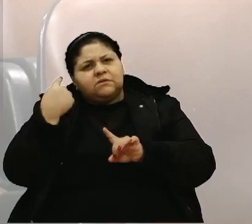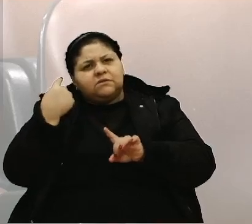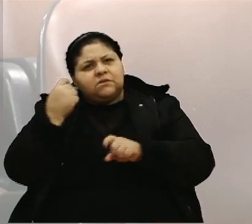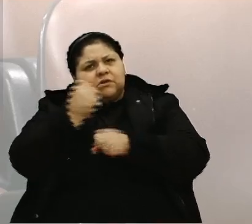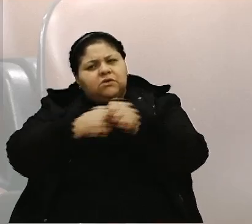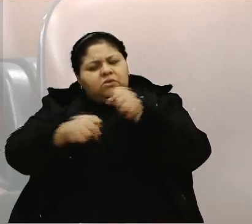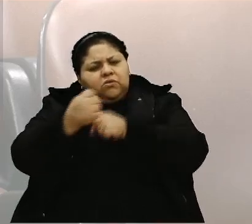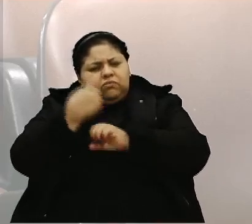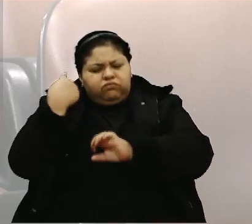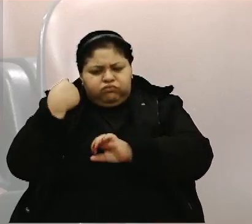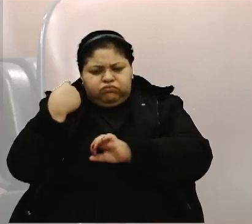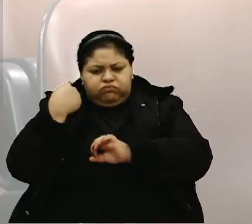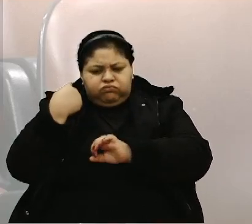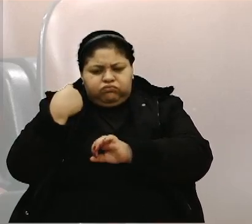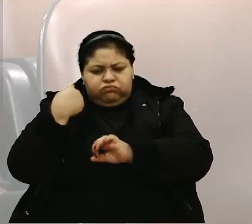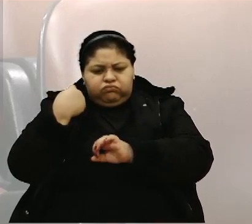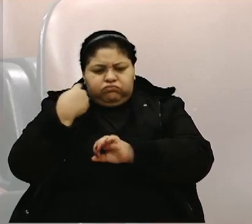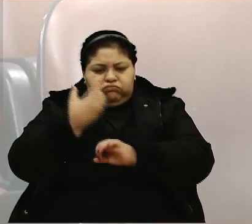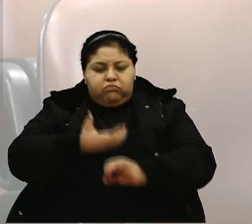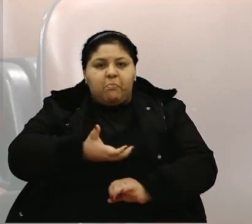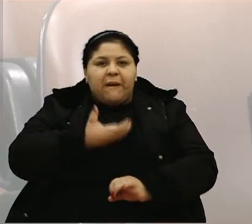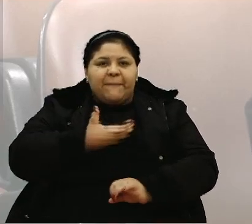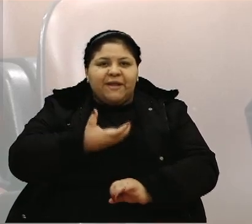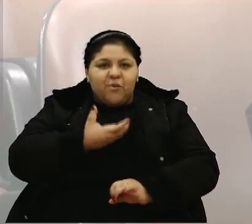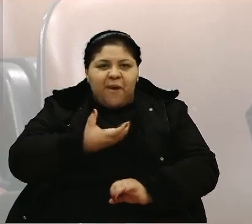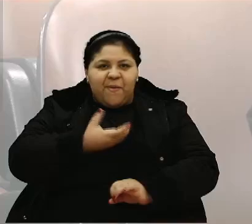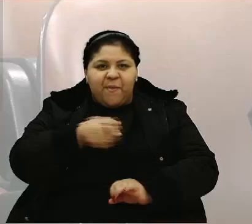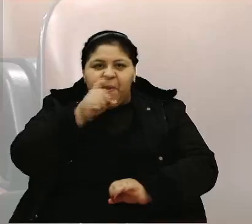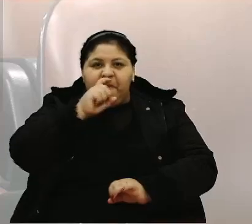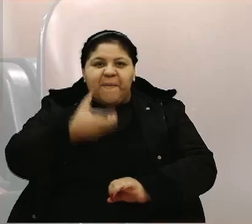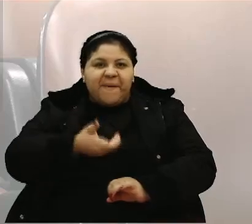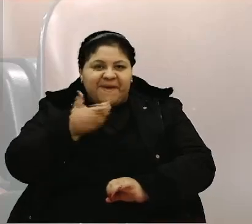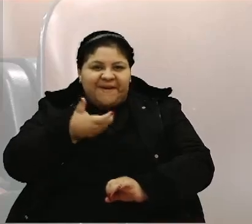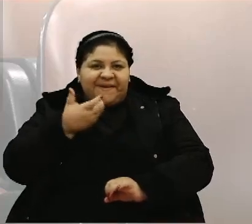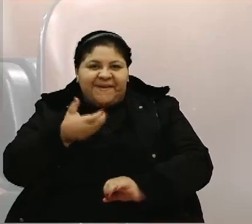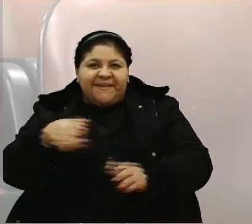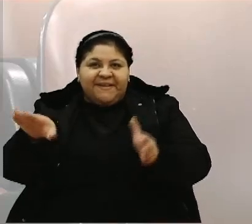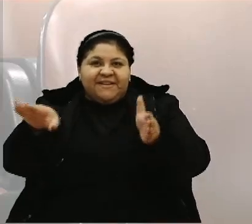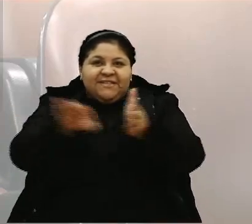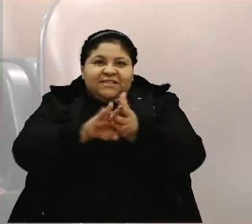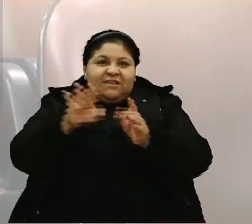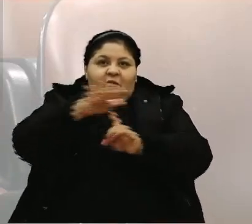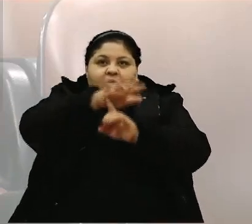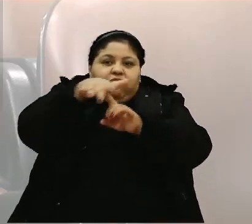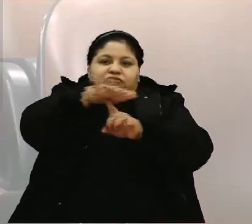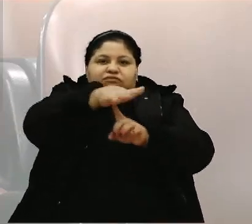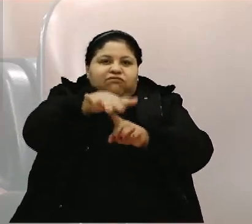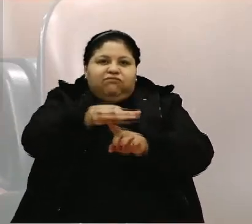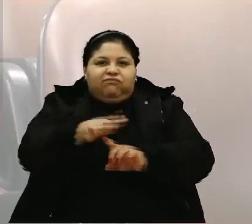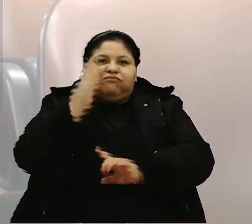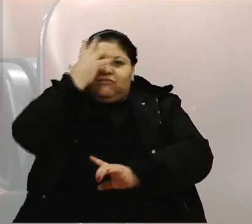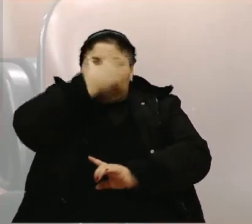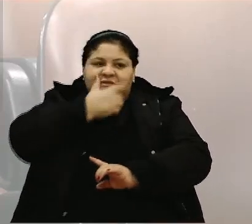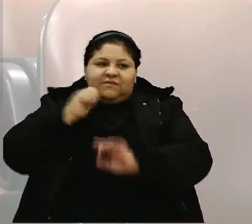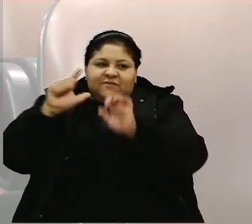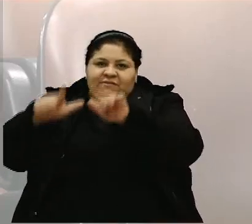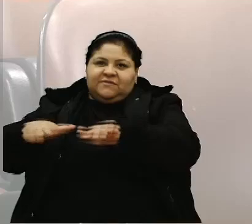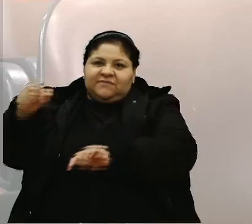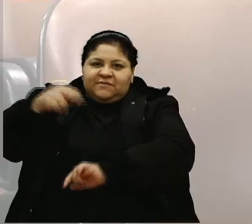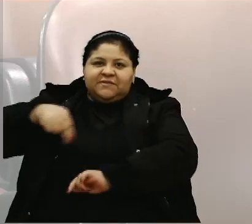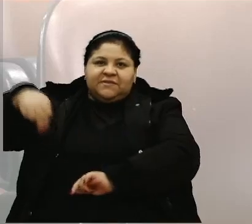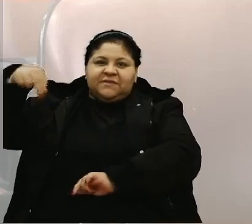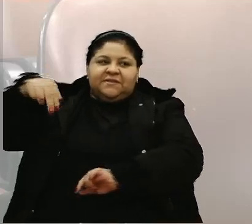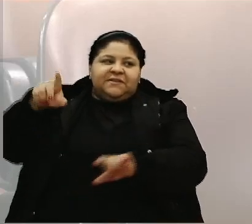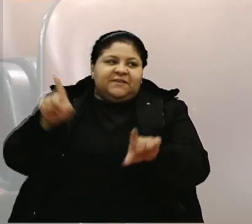lá, que o Papai Noel chegou de helicóptero, né? Foi muito lindo ali para a Zona Norte, onde eu estava lá aquele dia. O